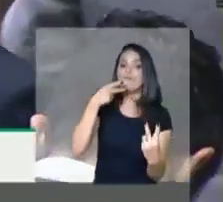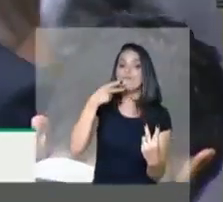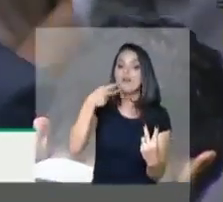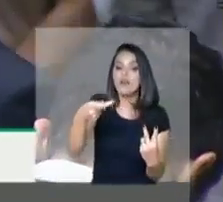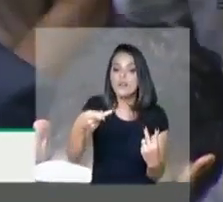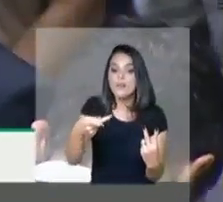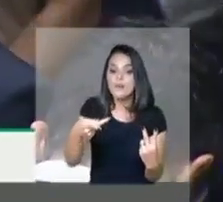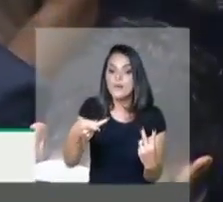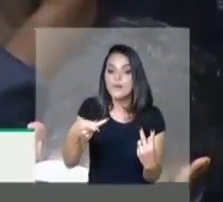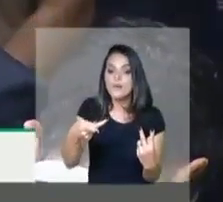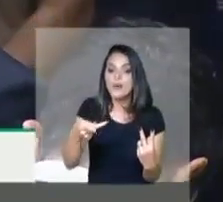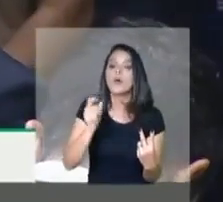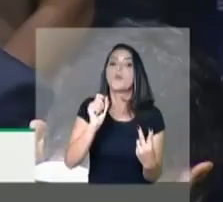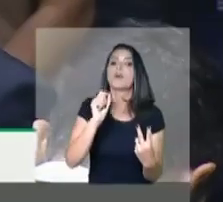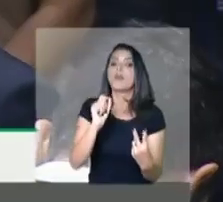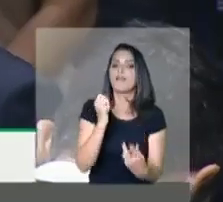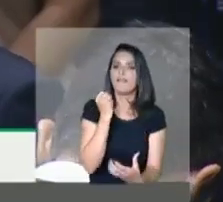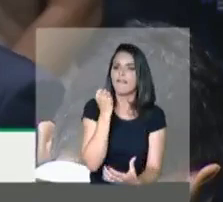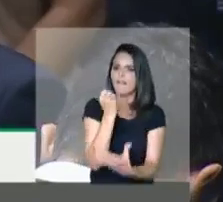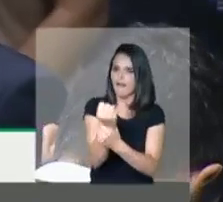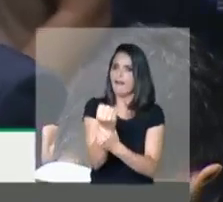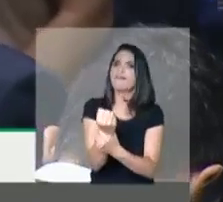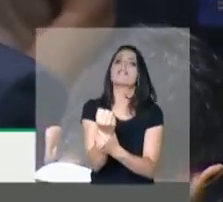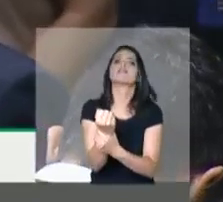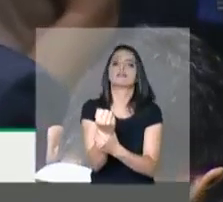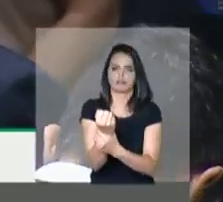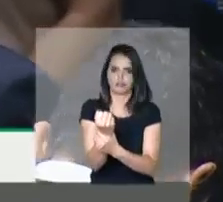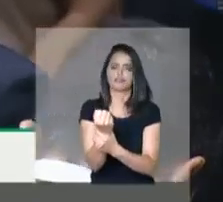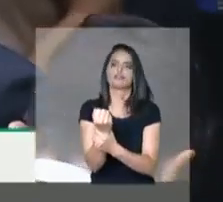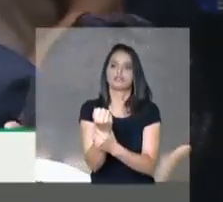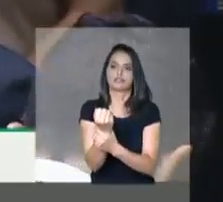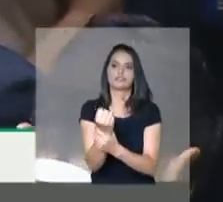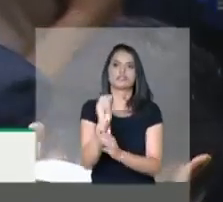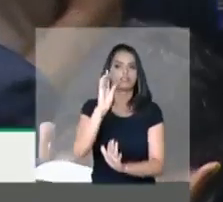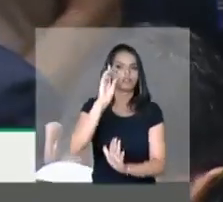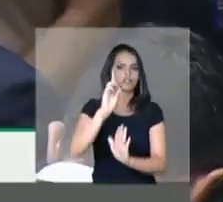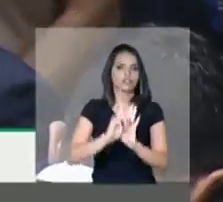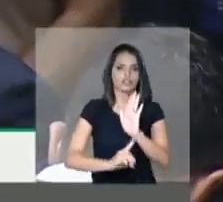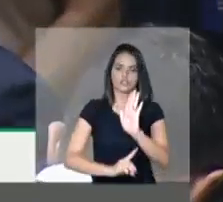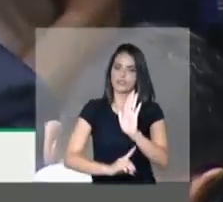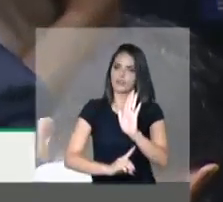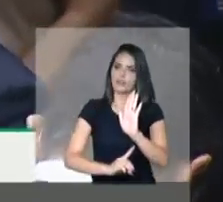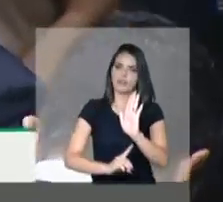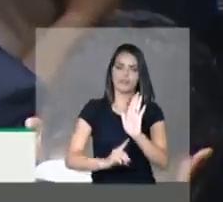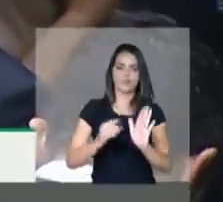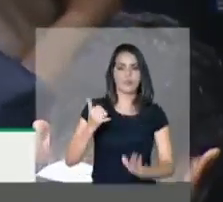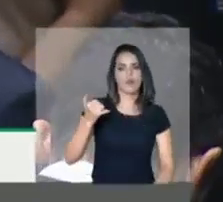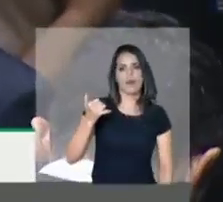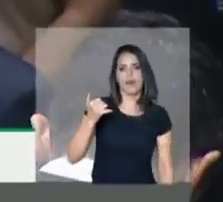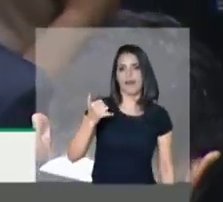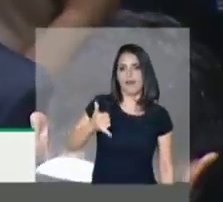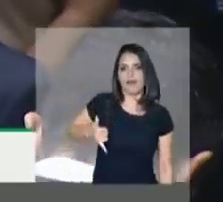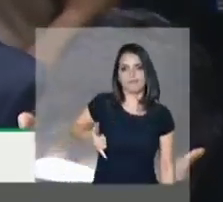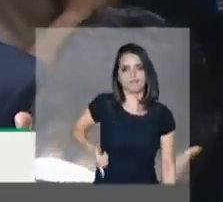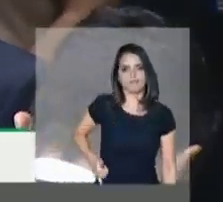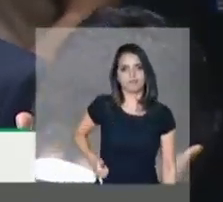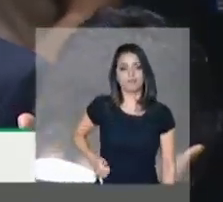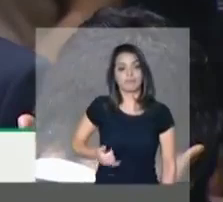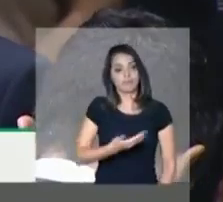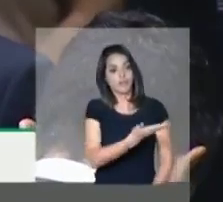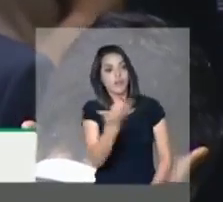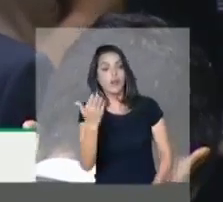dizerem que tem que garantir o direito ao armamento